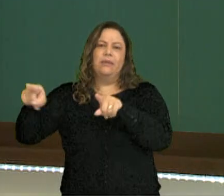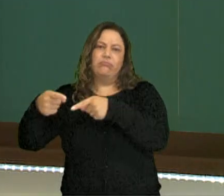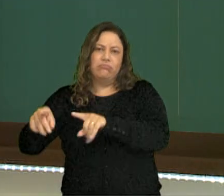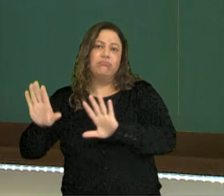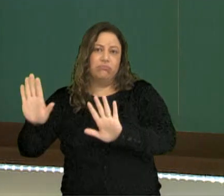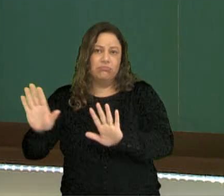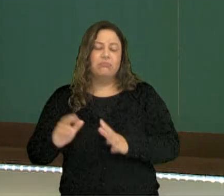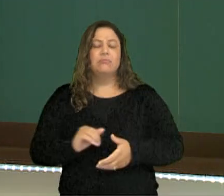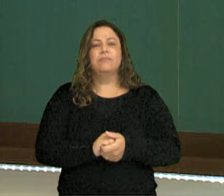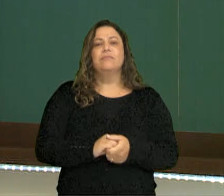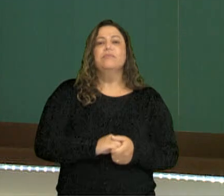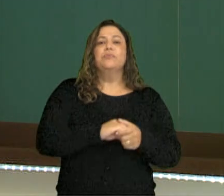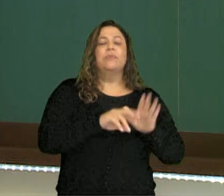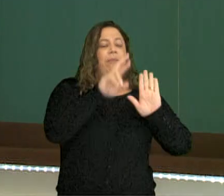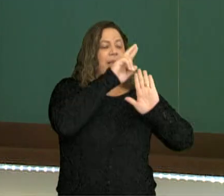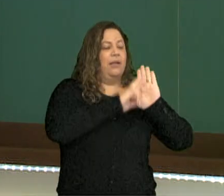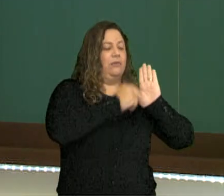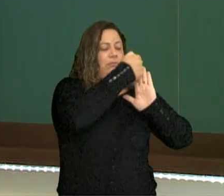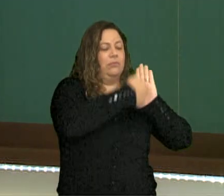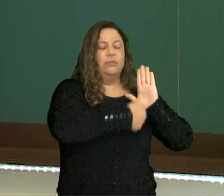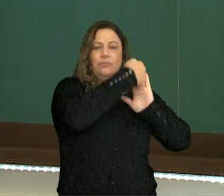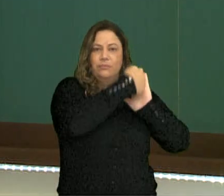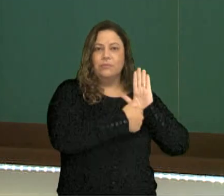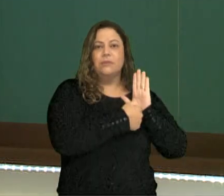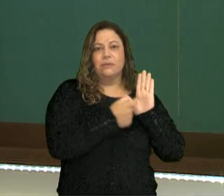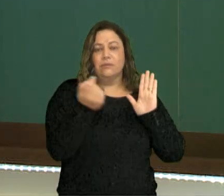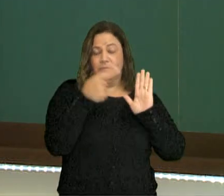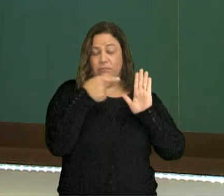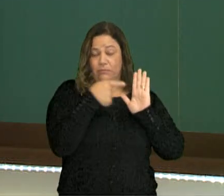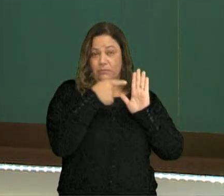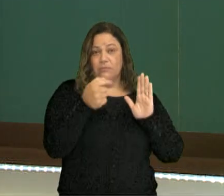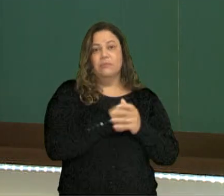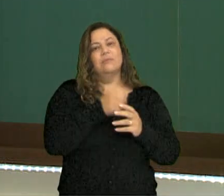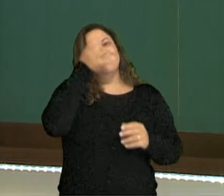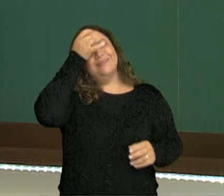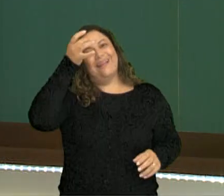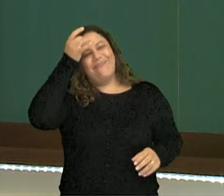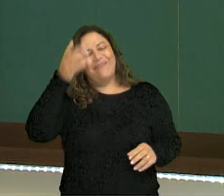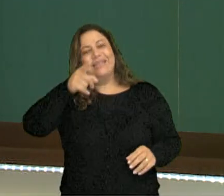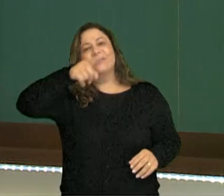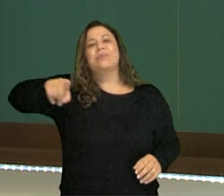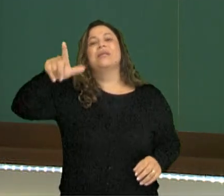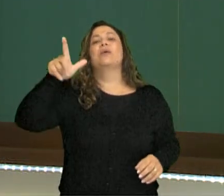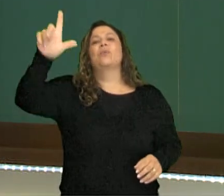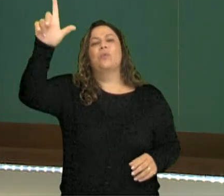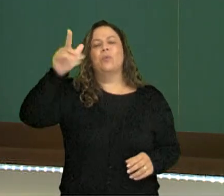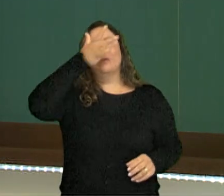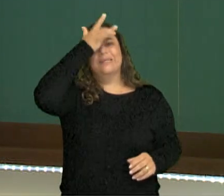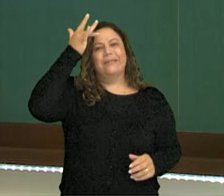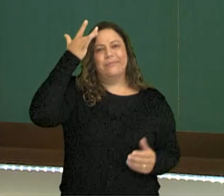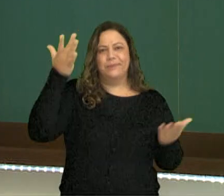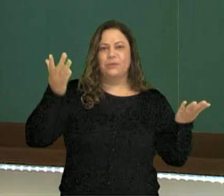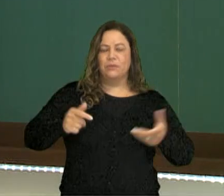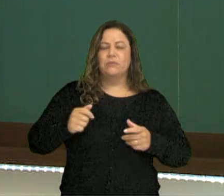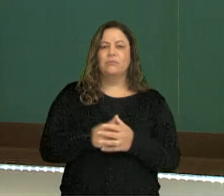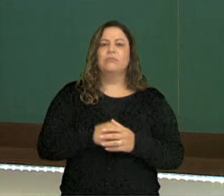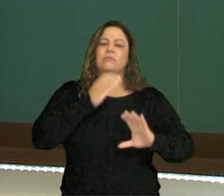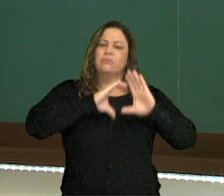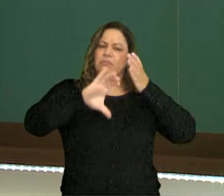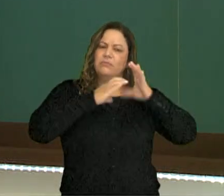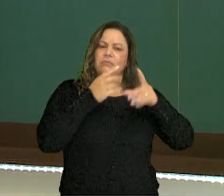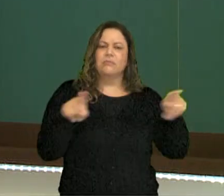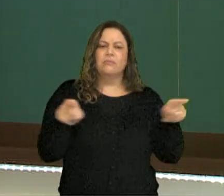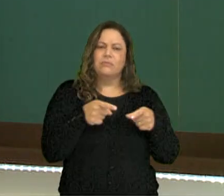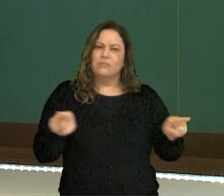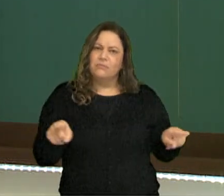Então, tendo esse registro, essa notação musical, fica fácil para que outro artista ou outros artistas cantem essa